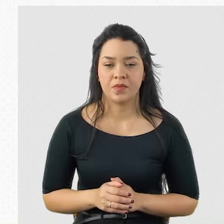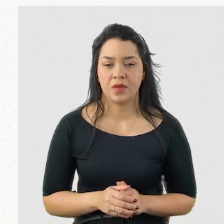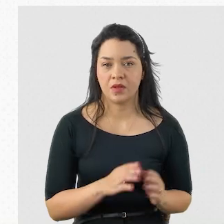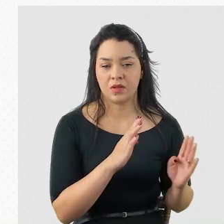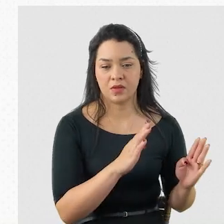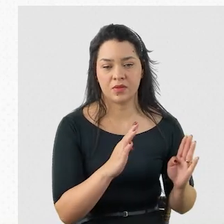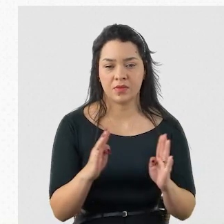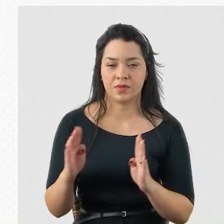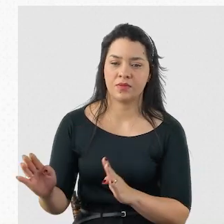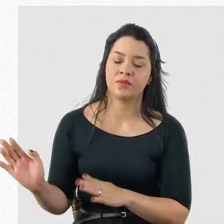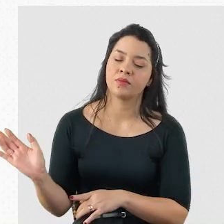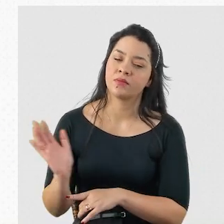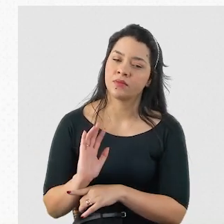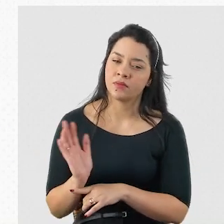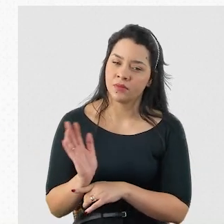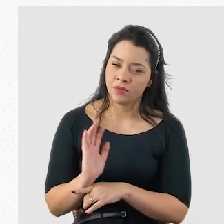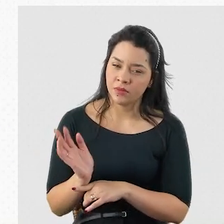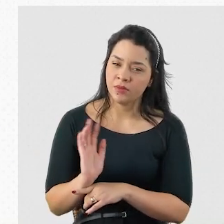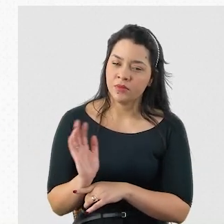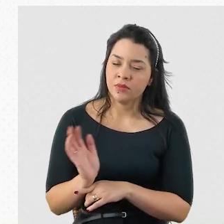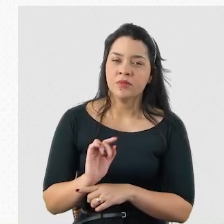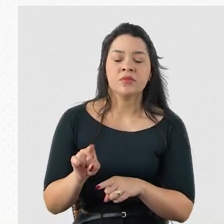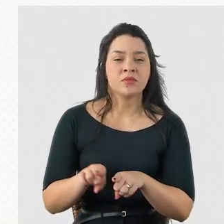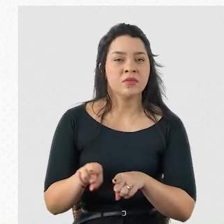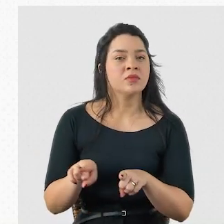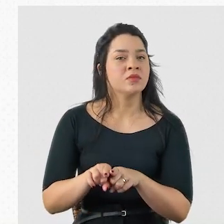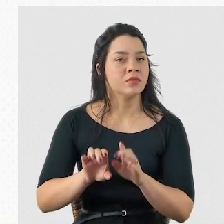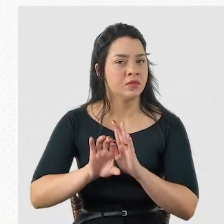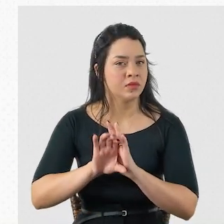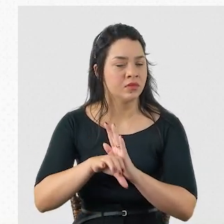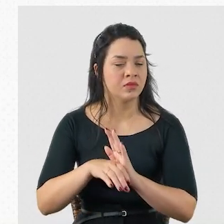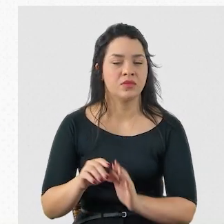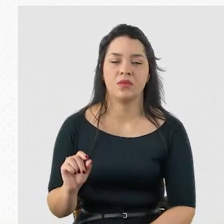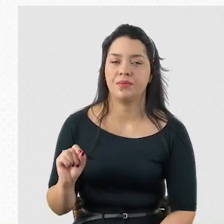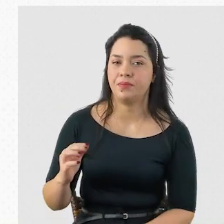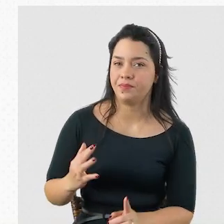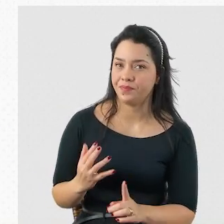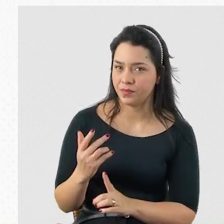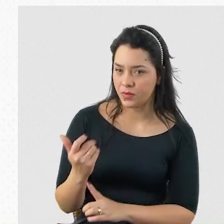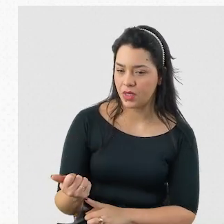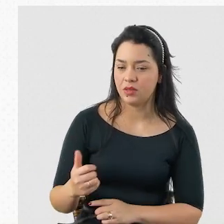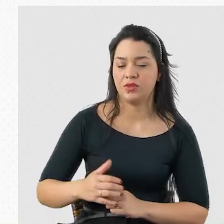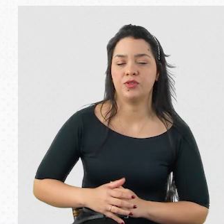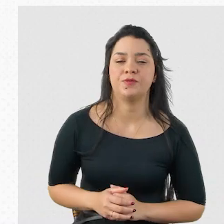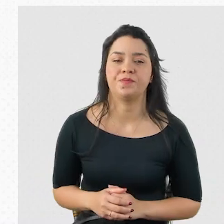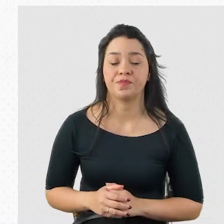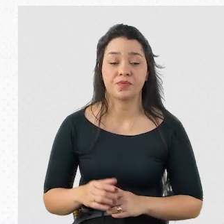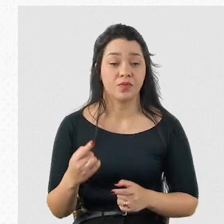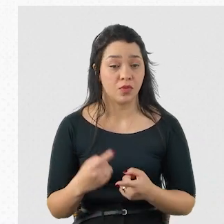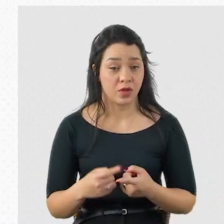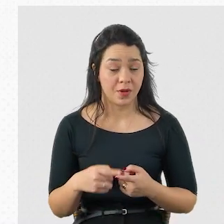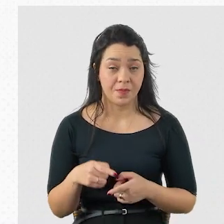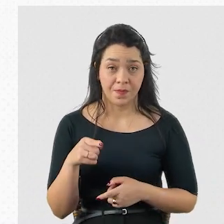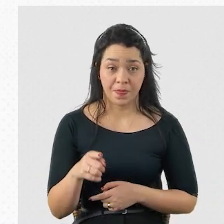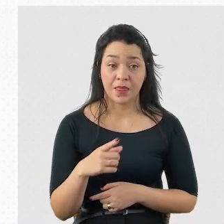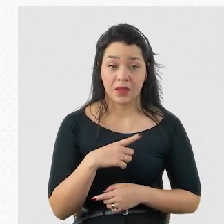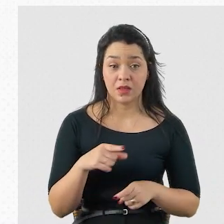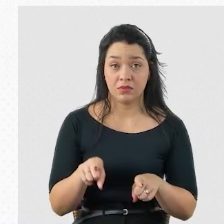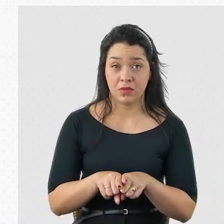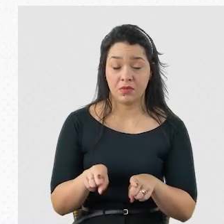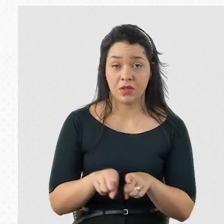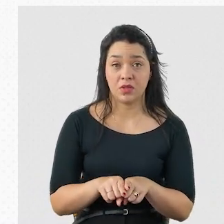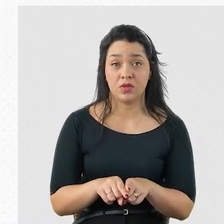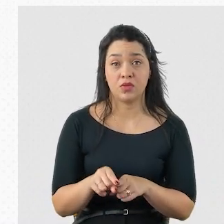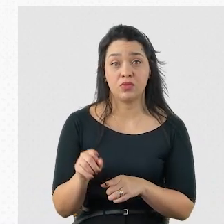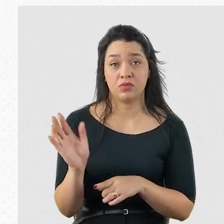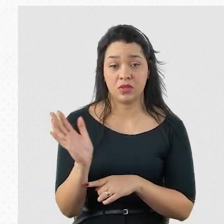de filmes que a gente trabalhe com conceitos de arte e decolonialidade. Por quê? Porque você tem isso também no audiovisual,